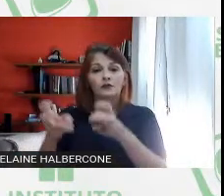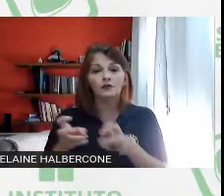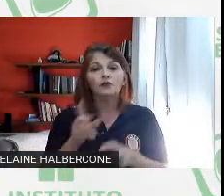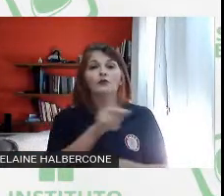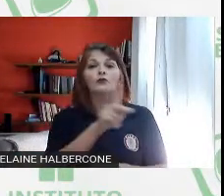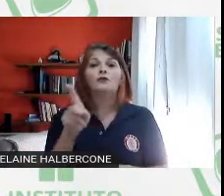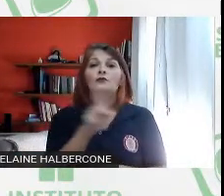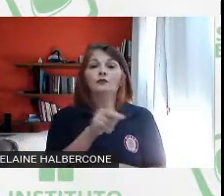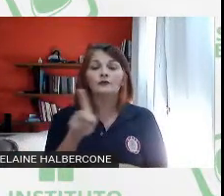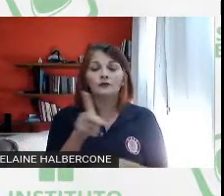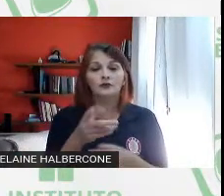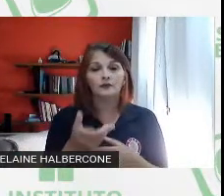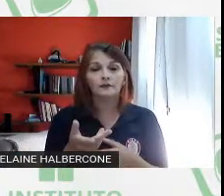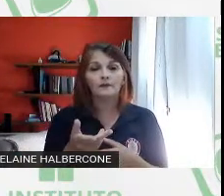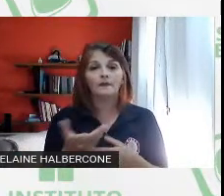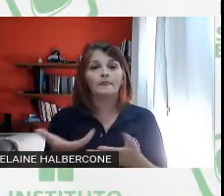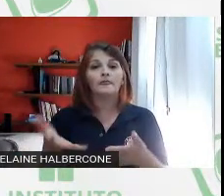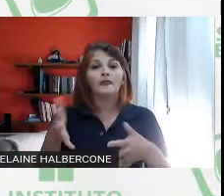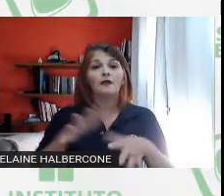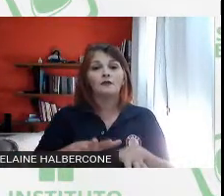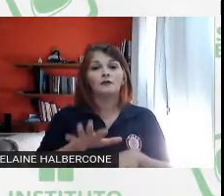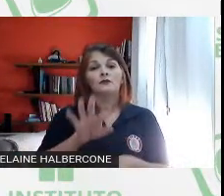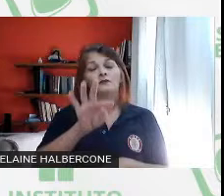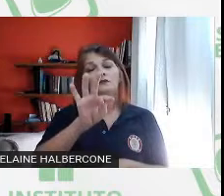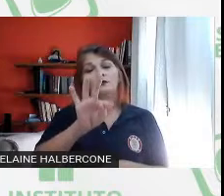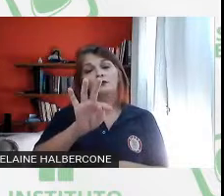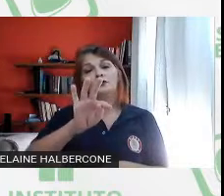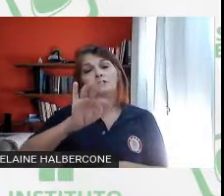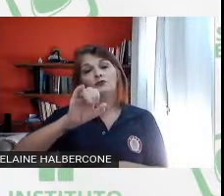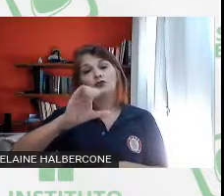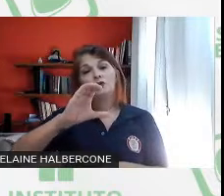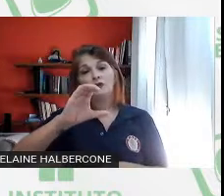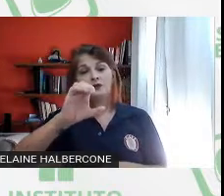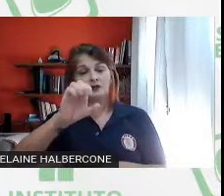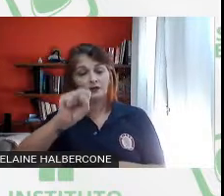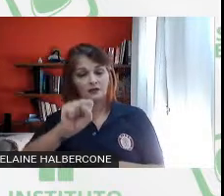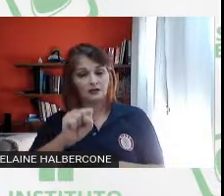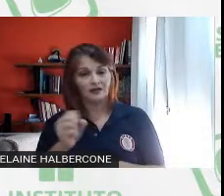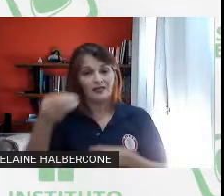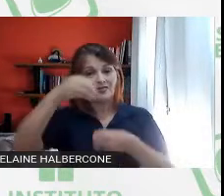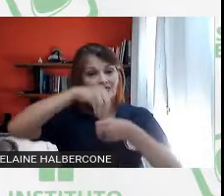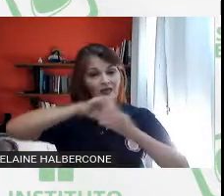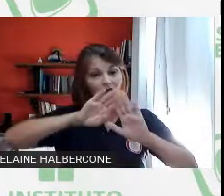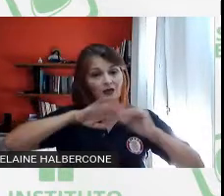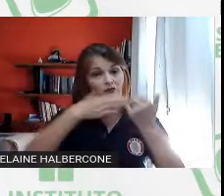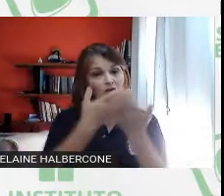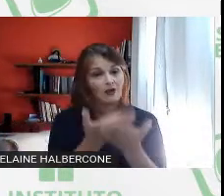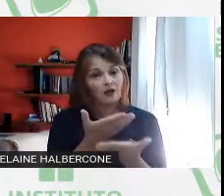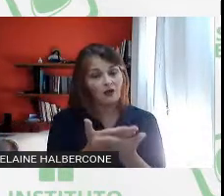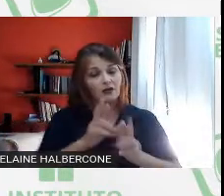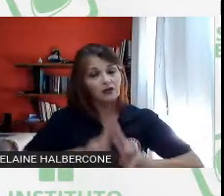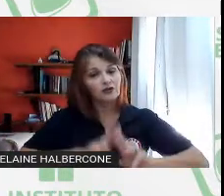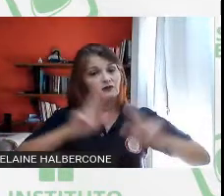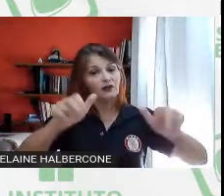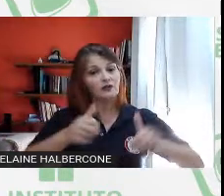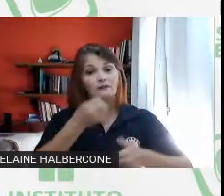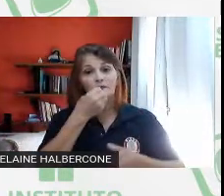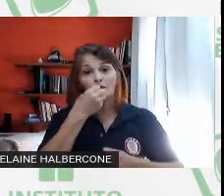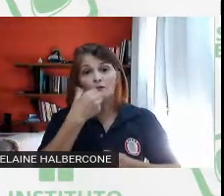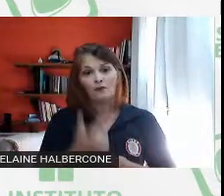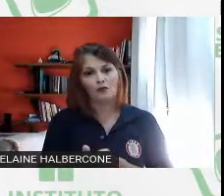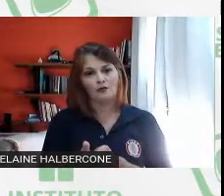professor a inclusão de tecnologias na aula traz uma diferença positiva e significativa.